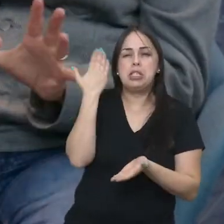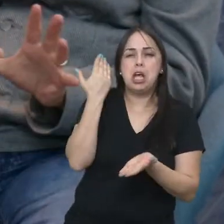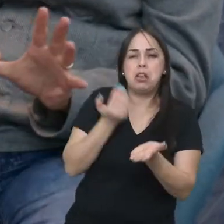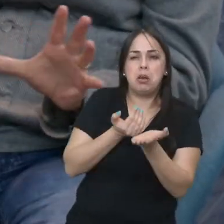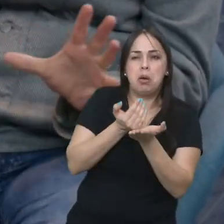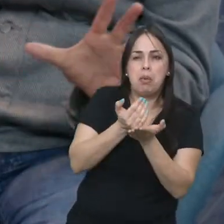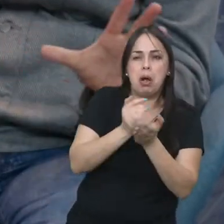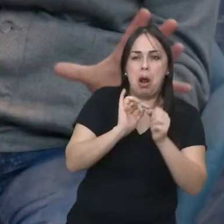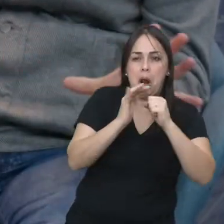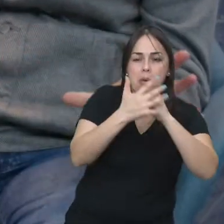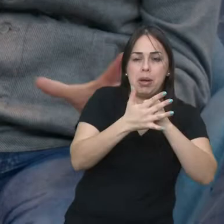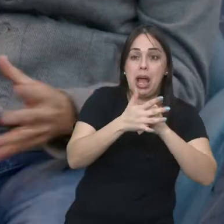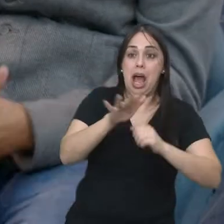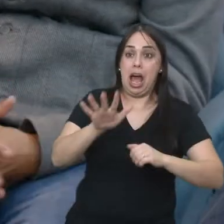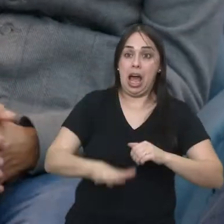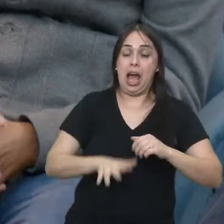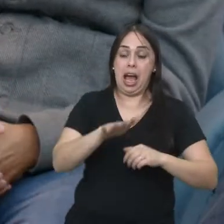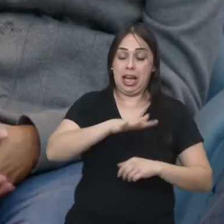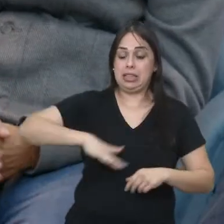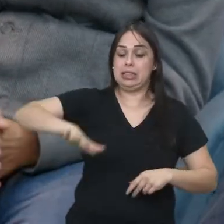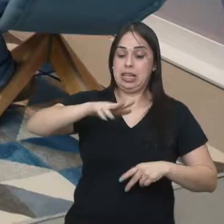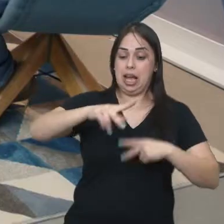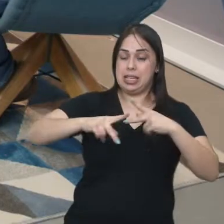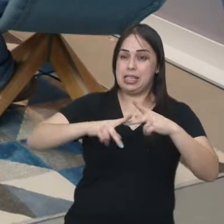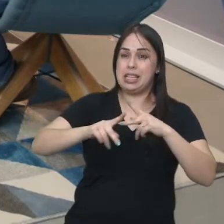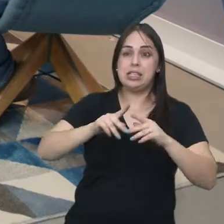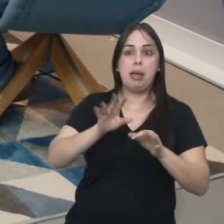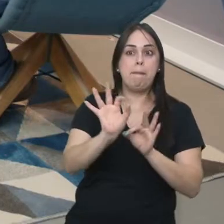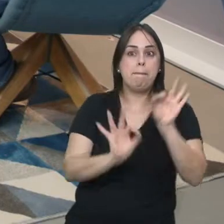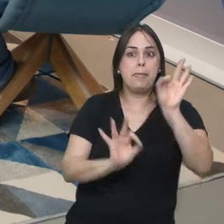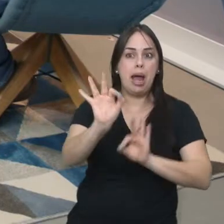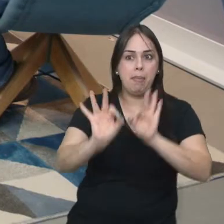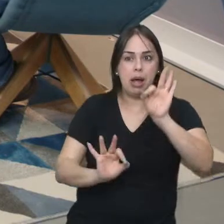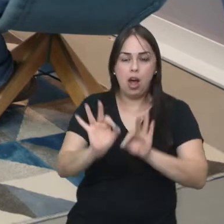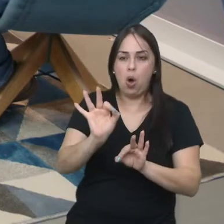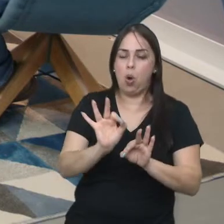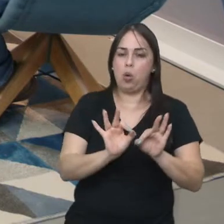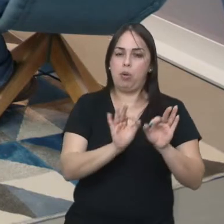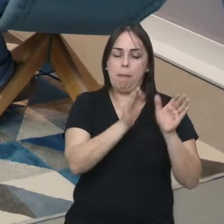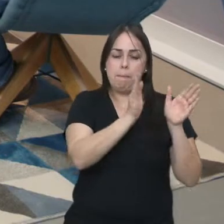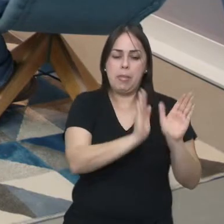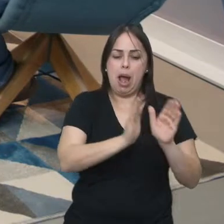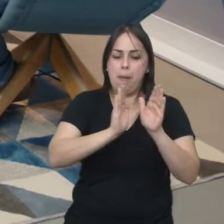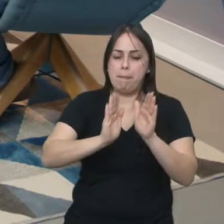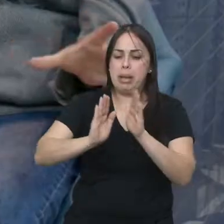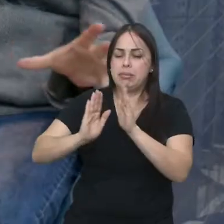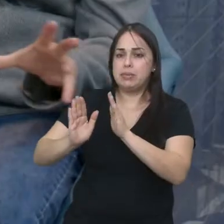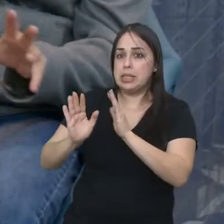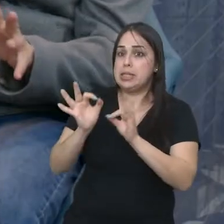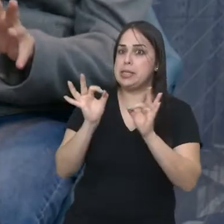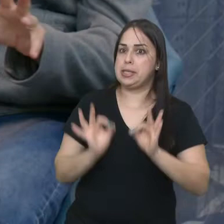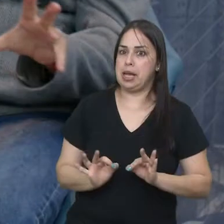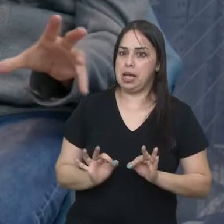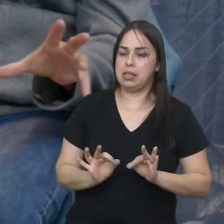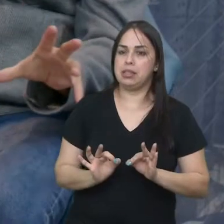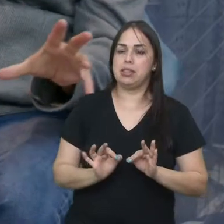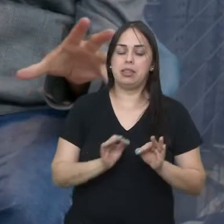Brasil, eu acho que a cidade soube se preparar com a organização de